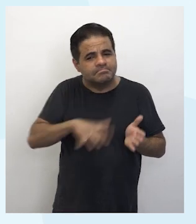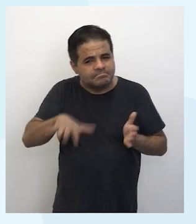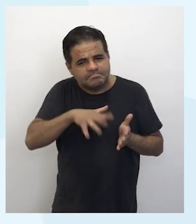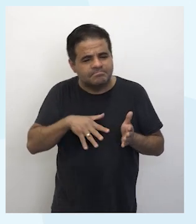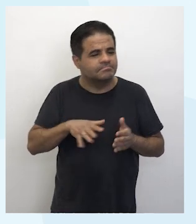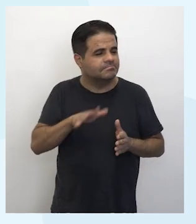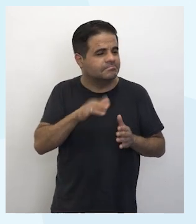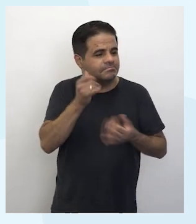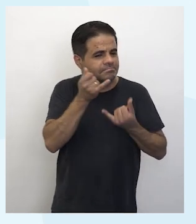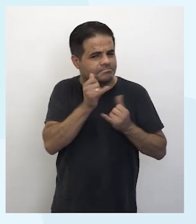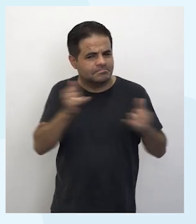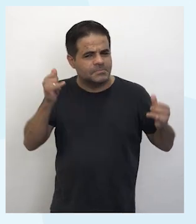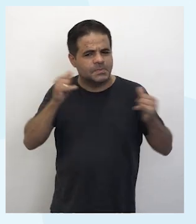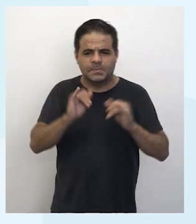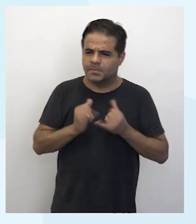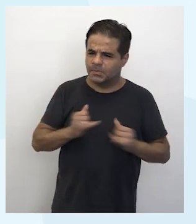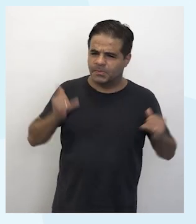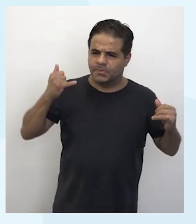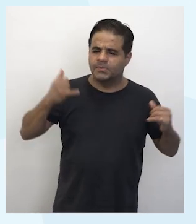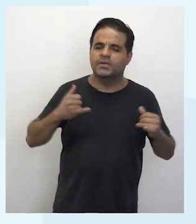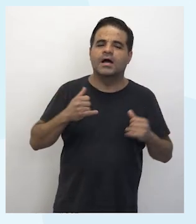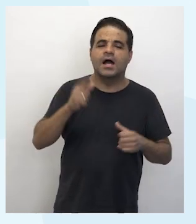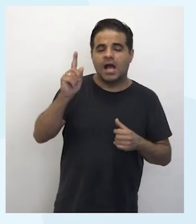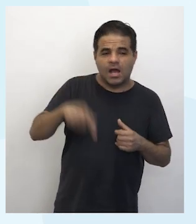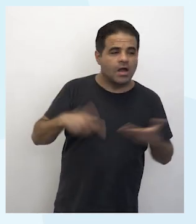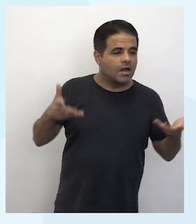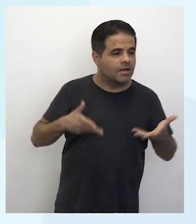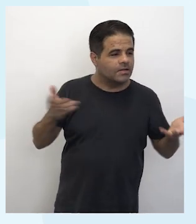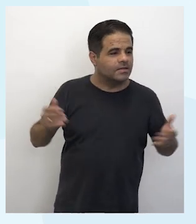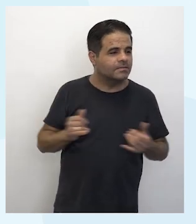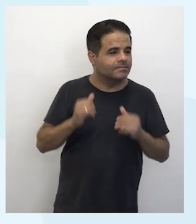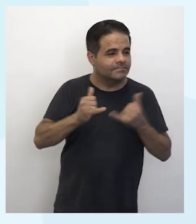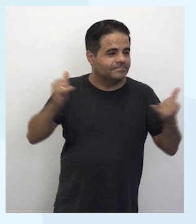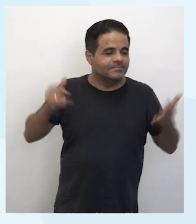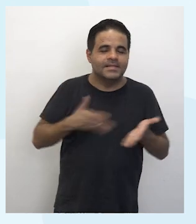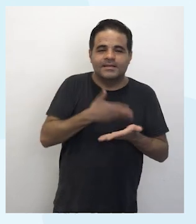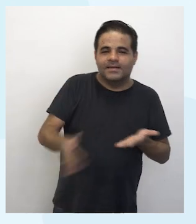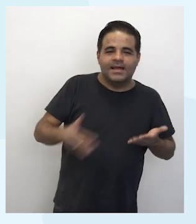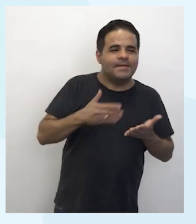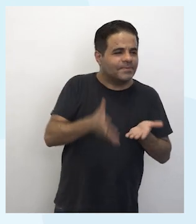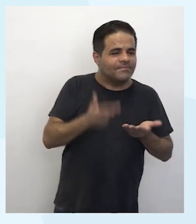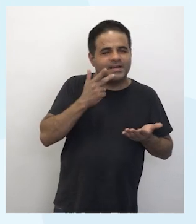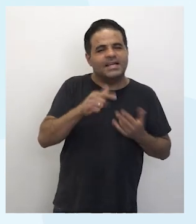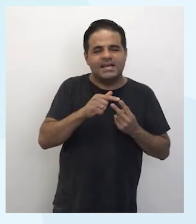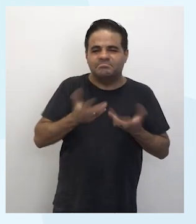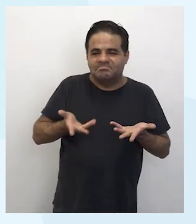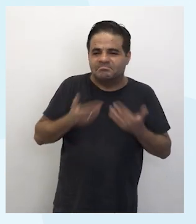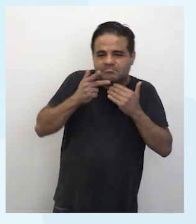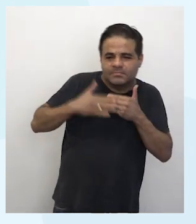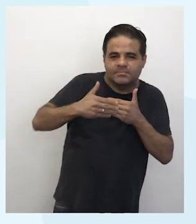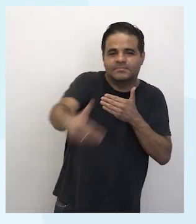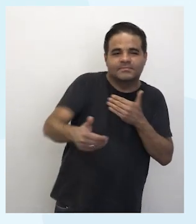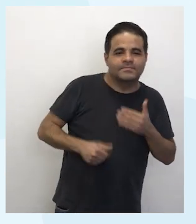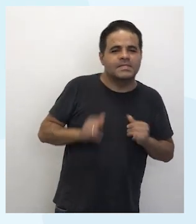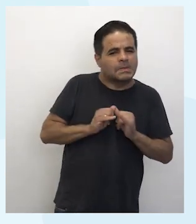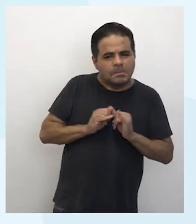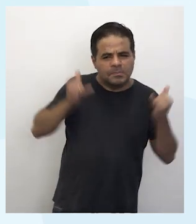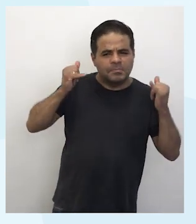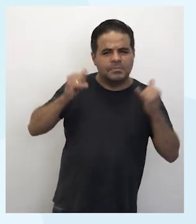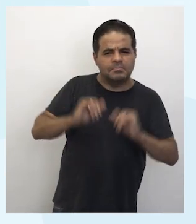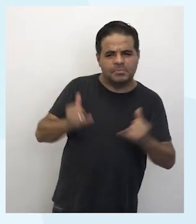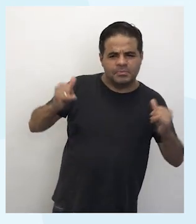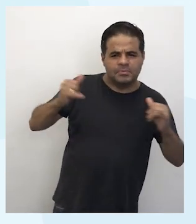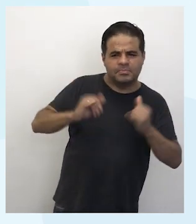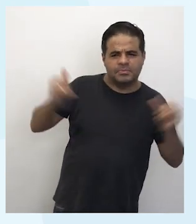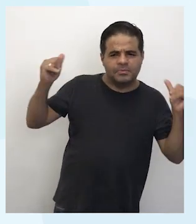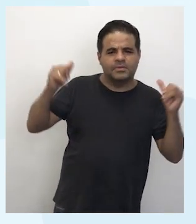da energia, né, disponível, a gente já viu matriz energética, agora disponível para a geração de energia elétrica. E pensando em energia elétrica, né,